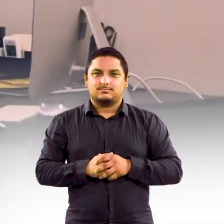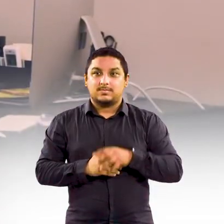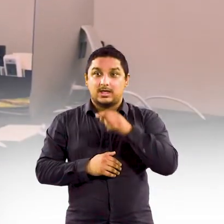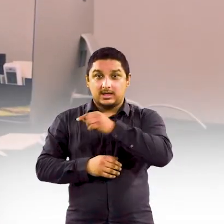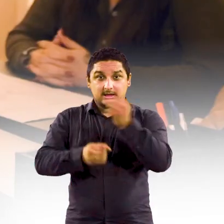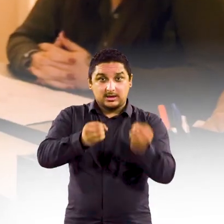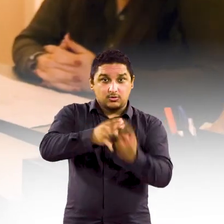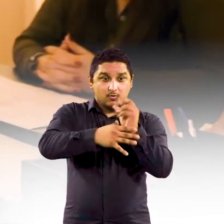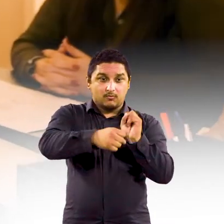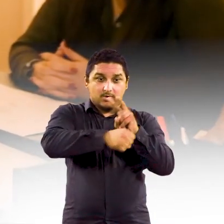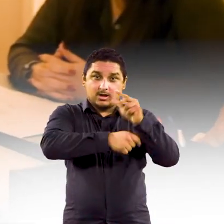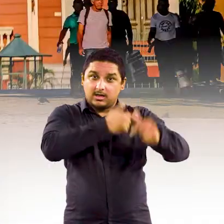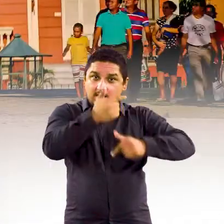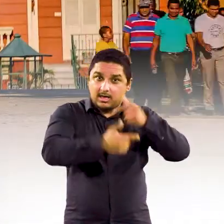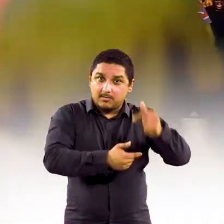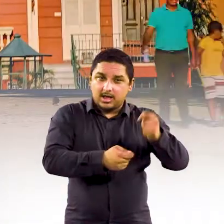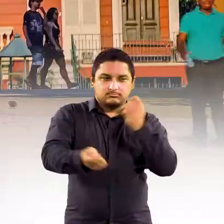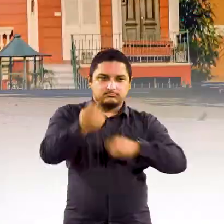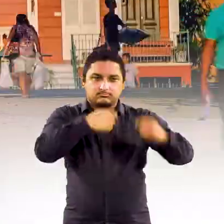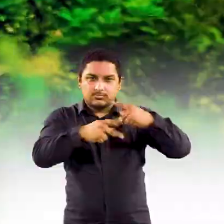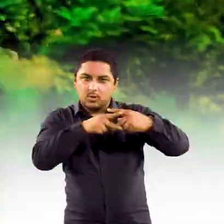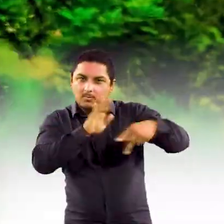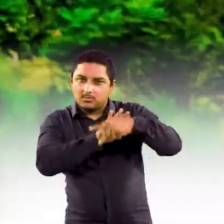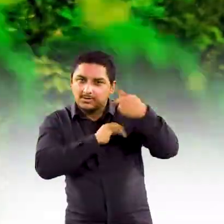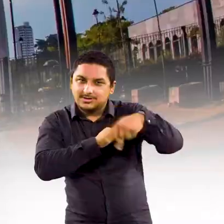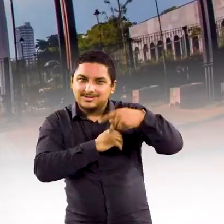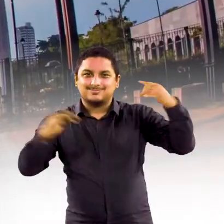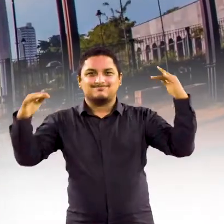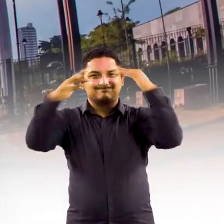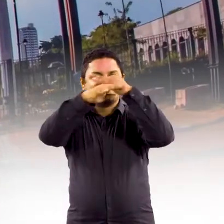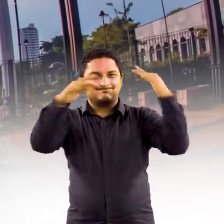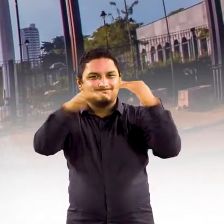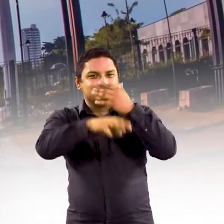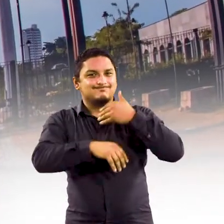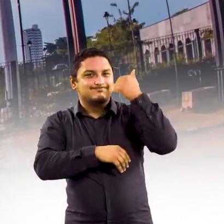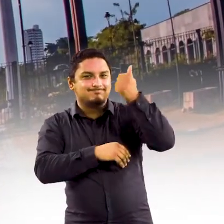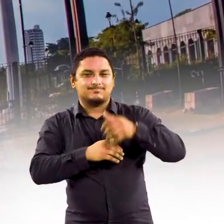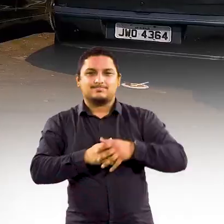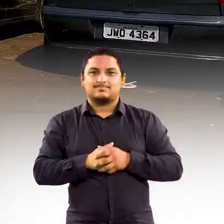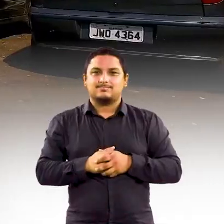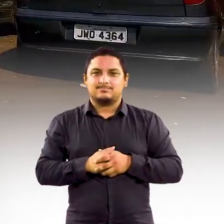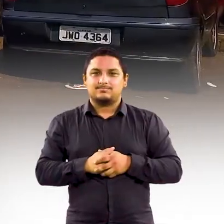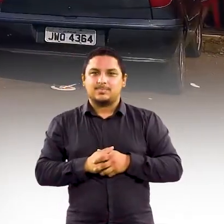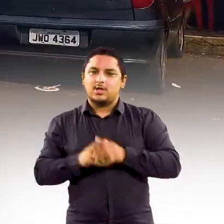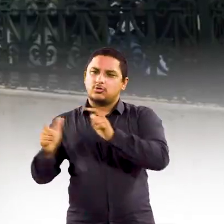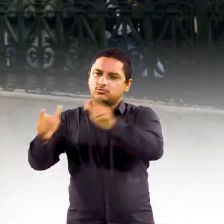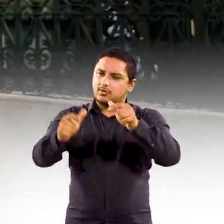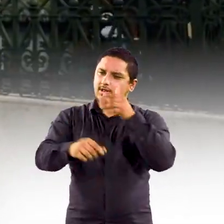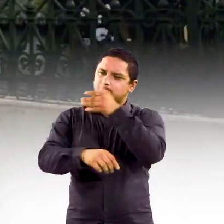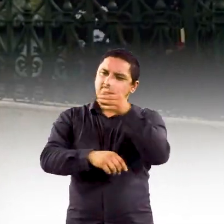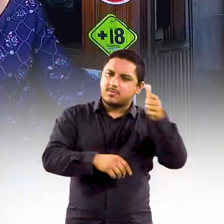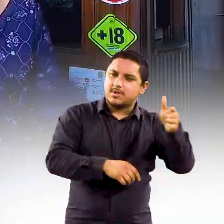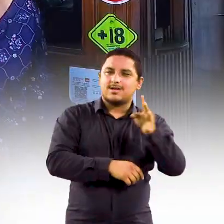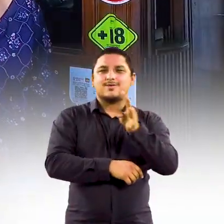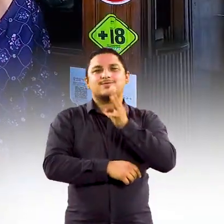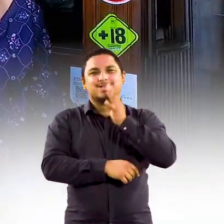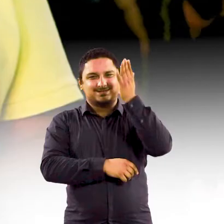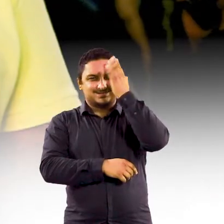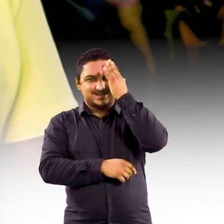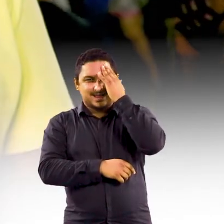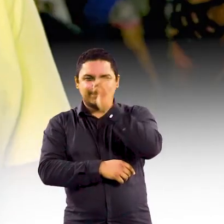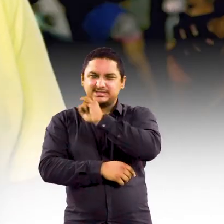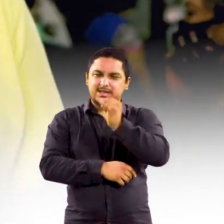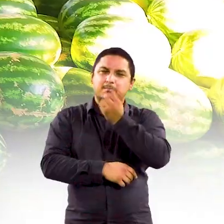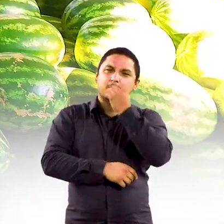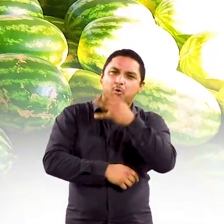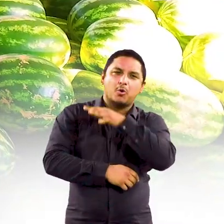Criou empregos e gerou negócios. E tudo isso aqui, na nossa cidade. Anda por cada canto dela. E quer